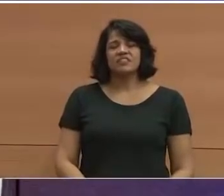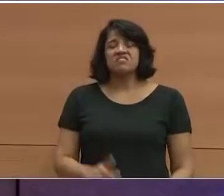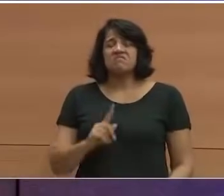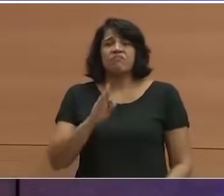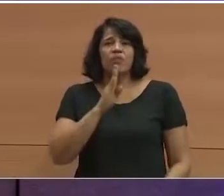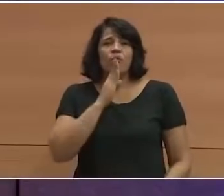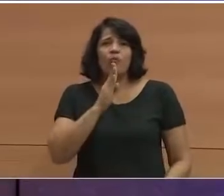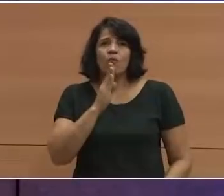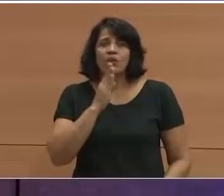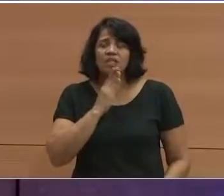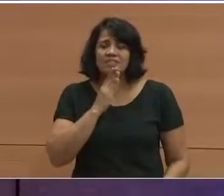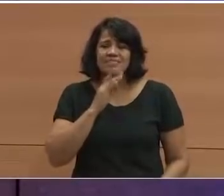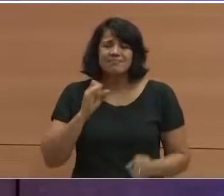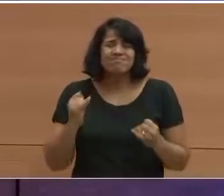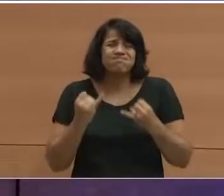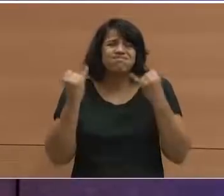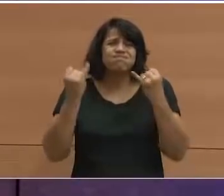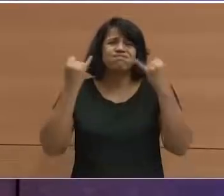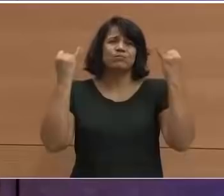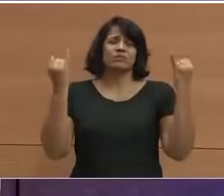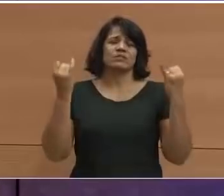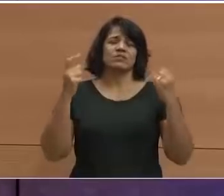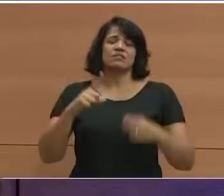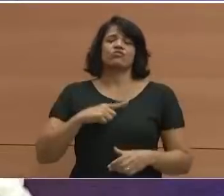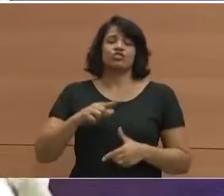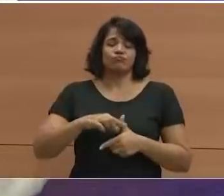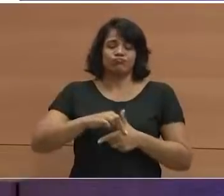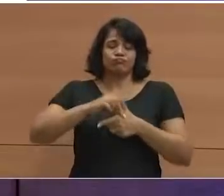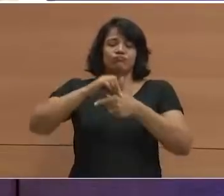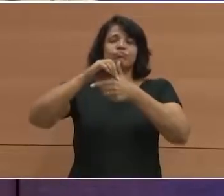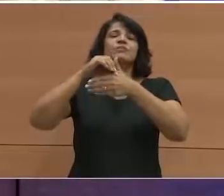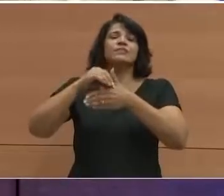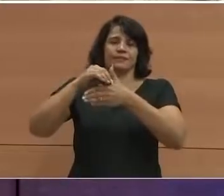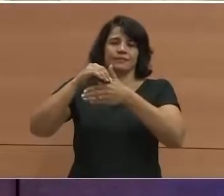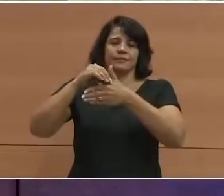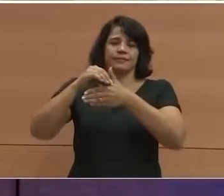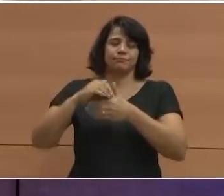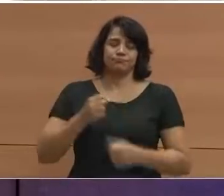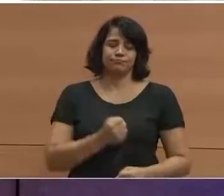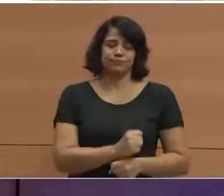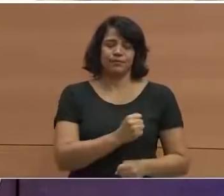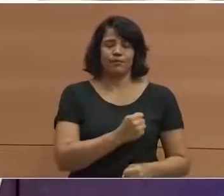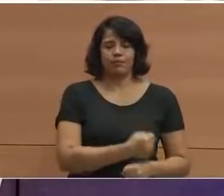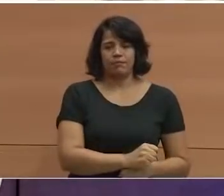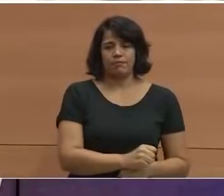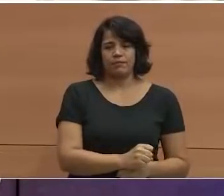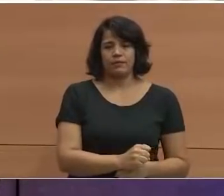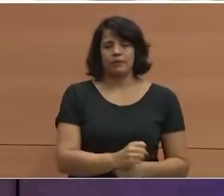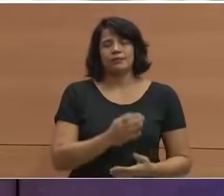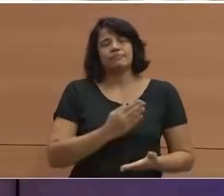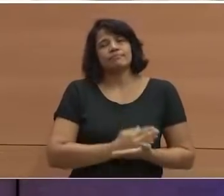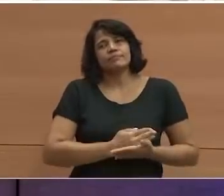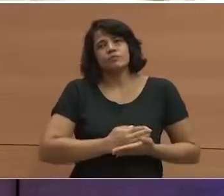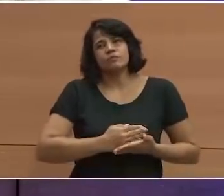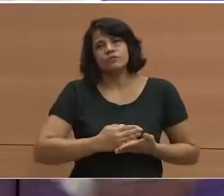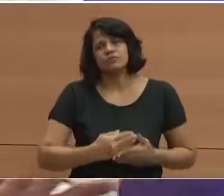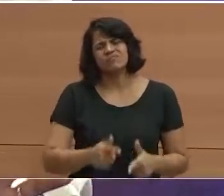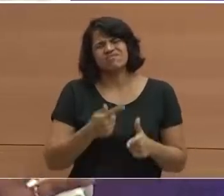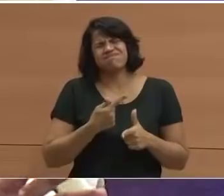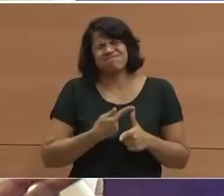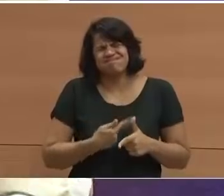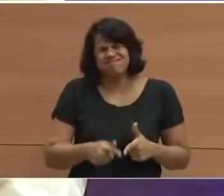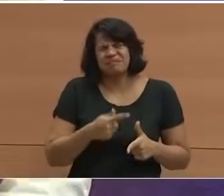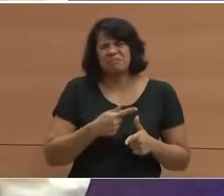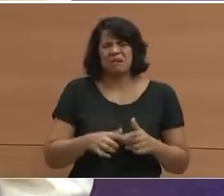essa questão da importância da liderança da obra. Irmãos, aí surgiu toda a confusão. Eu não sei se